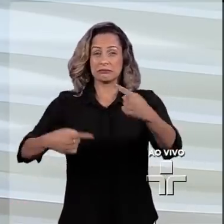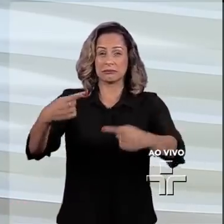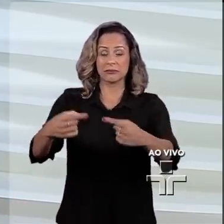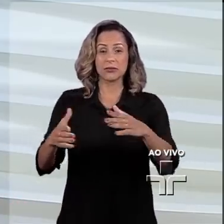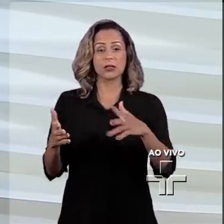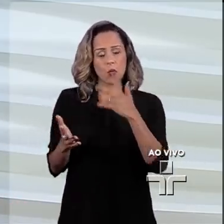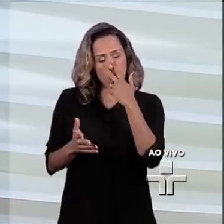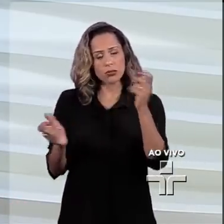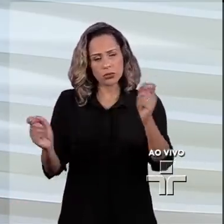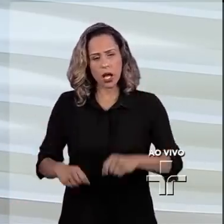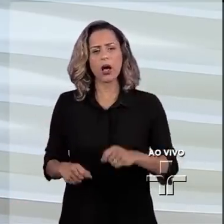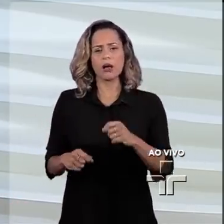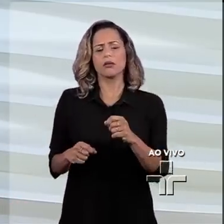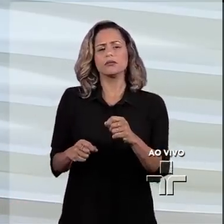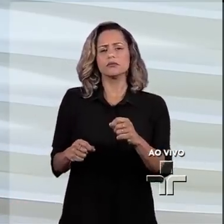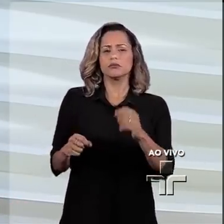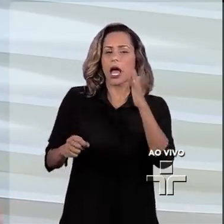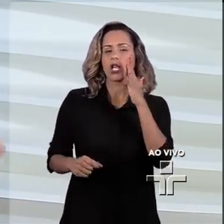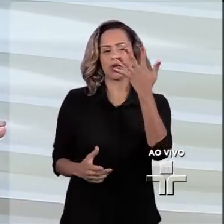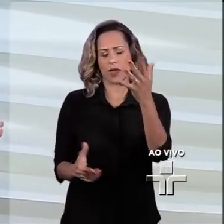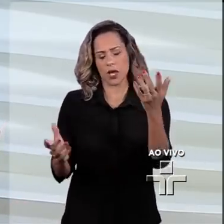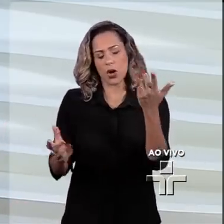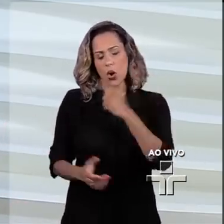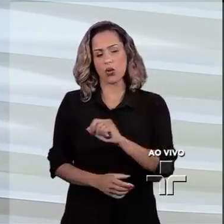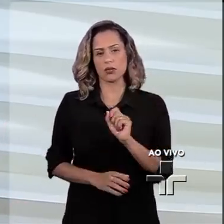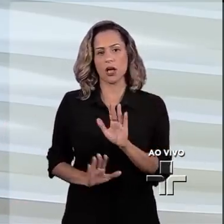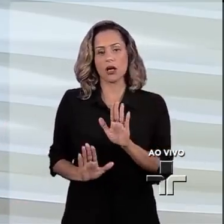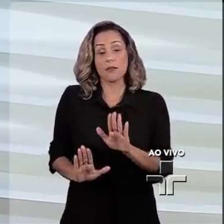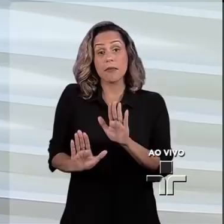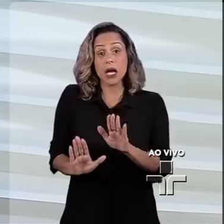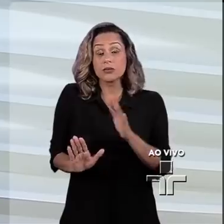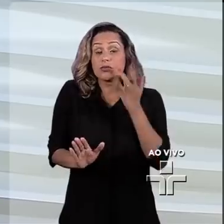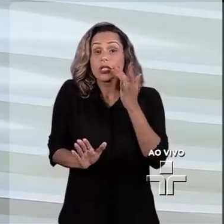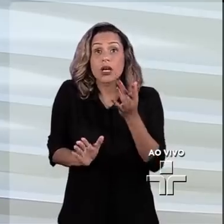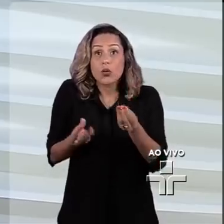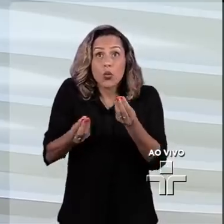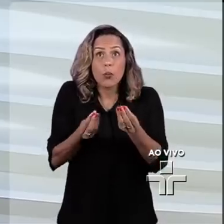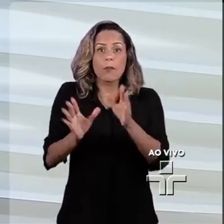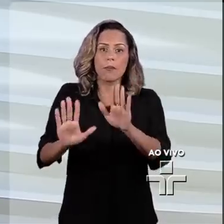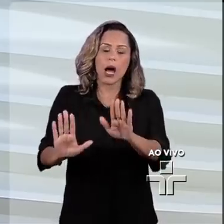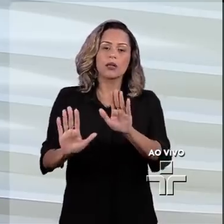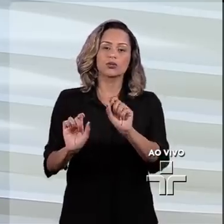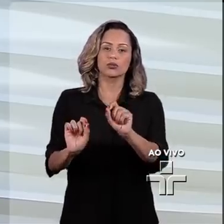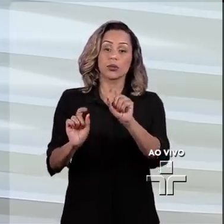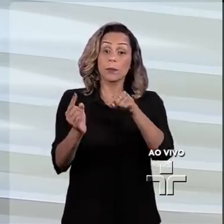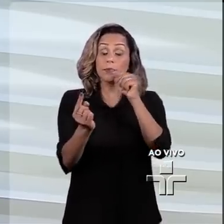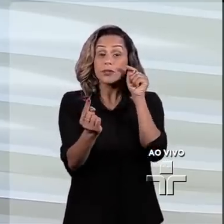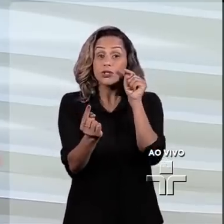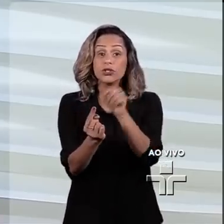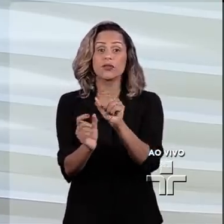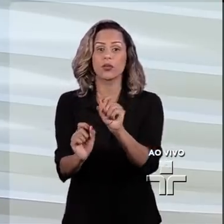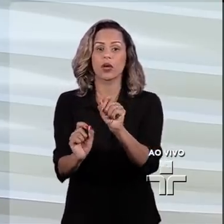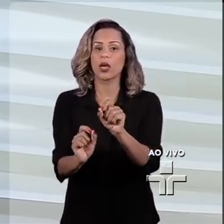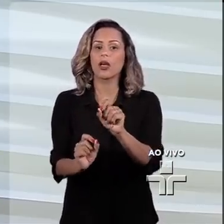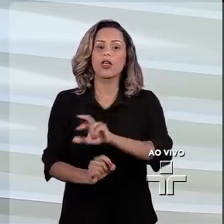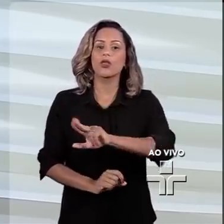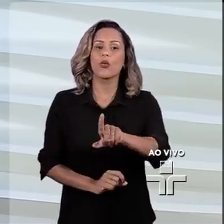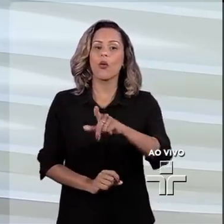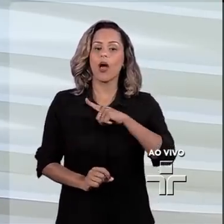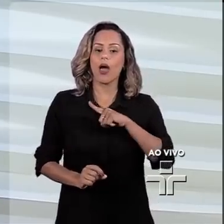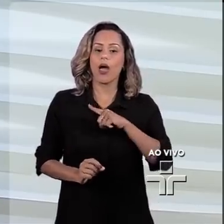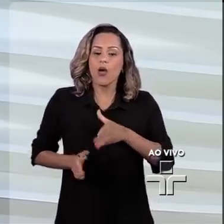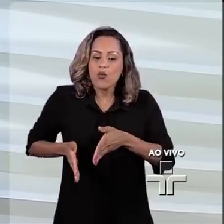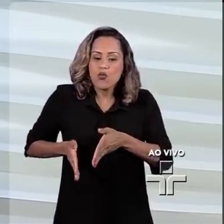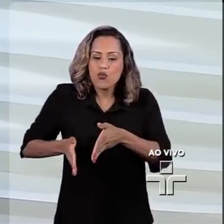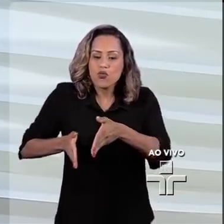resolver. Eu não tenho exatamente quanto, mas a nossa meta não é em relação à quantidade de quilômetros. A